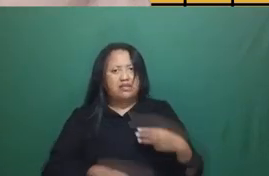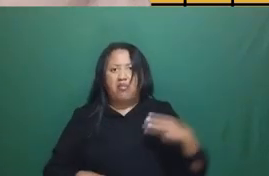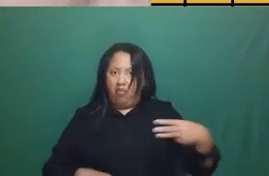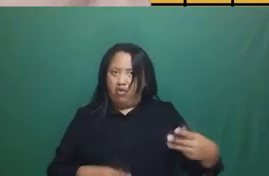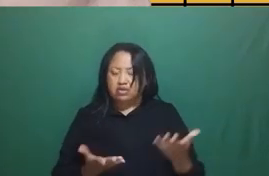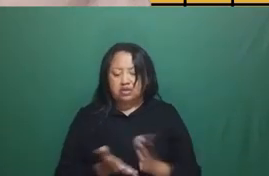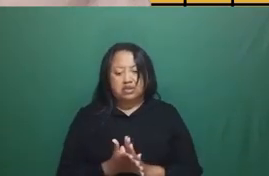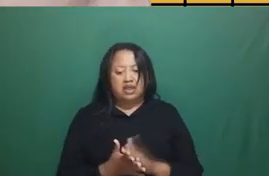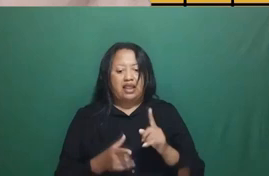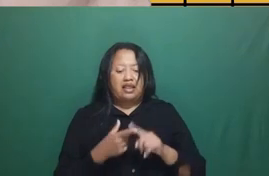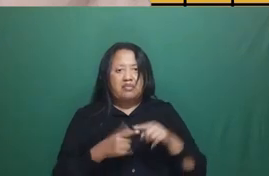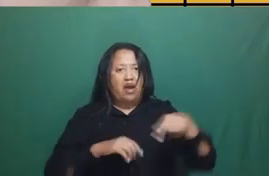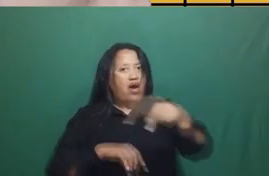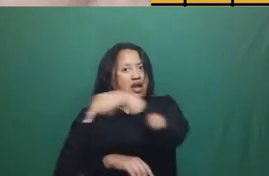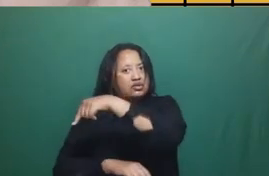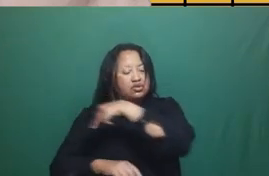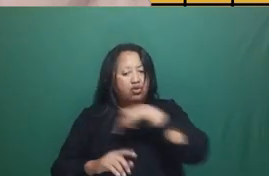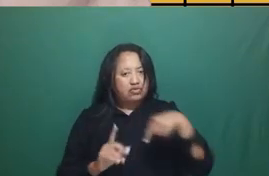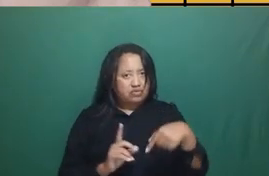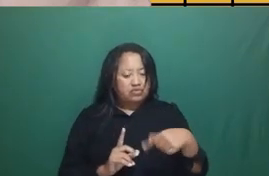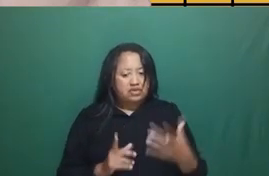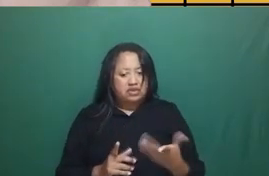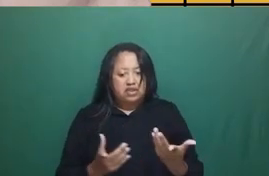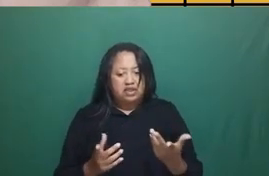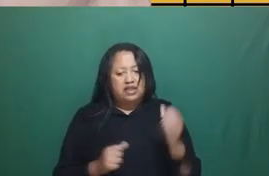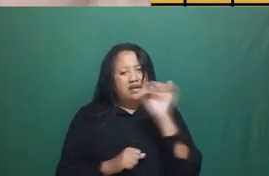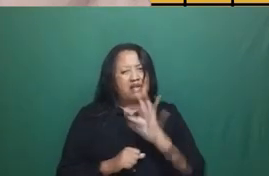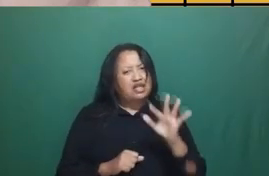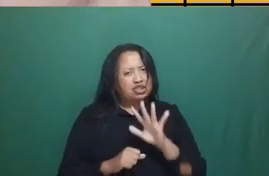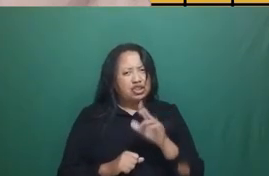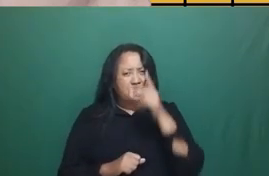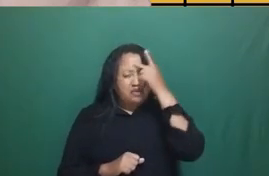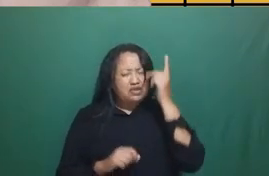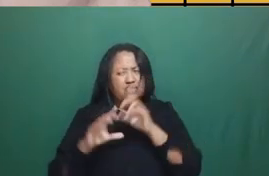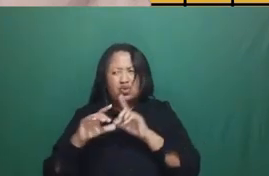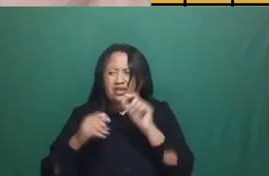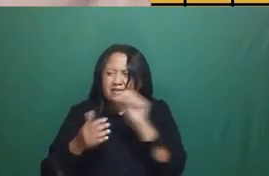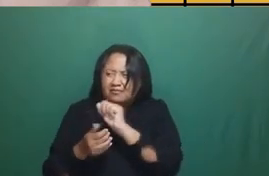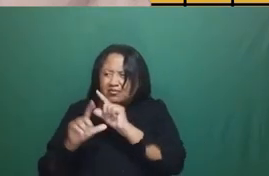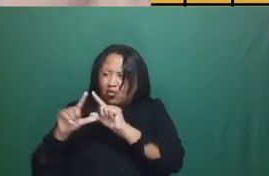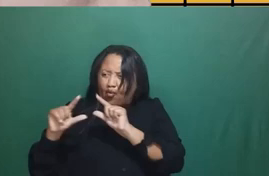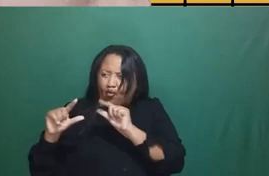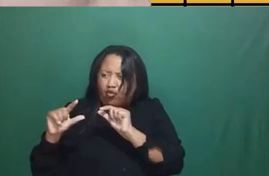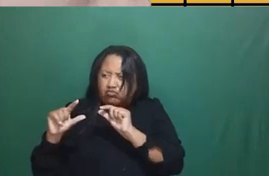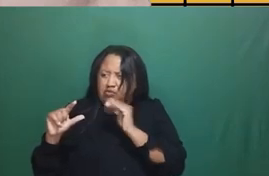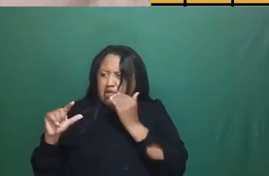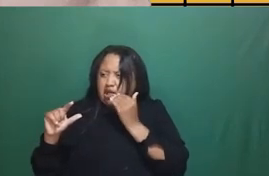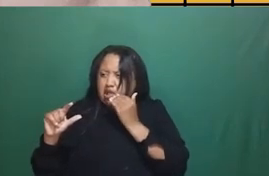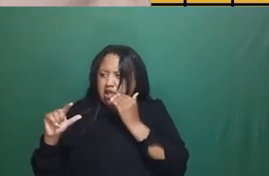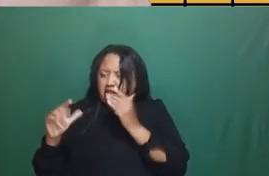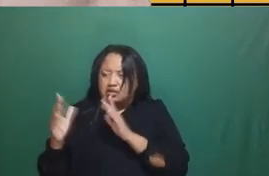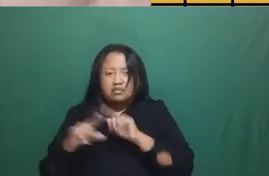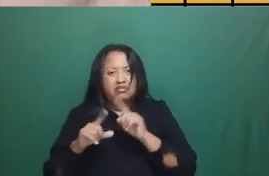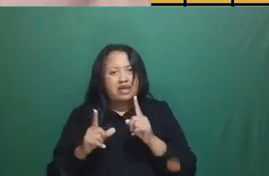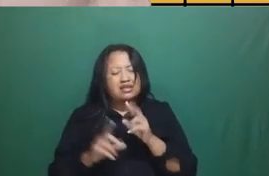tem ao seu redor figuras de Pessoas vazias ou apagadas né ou desfocadas mas